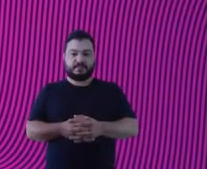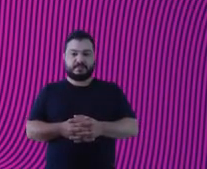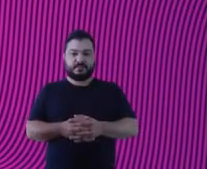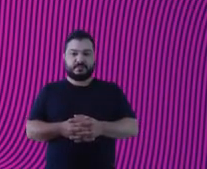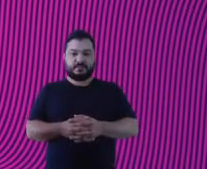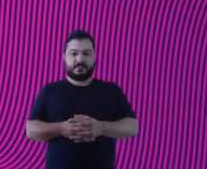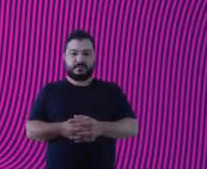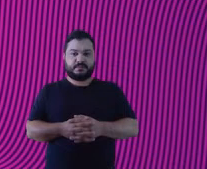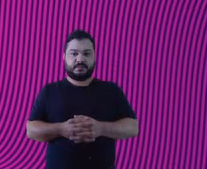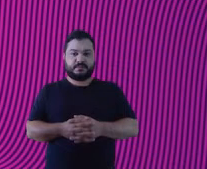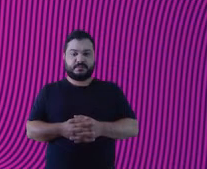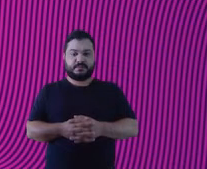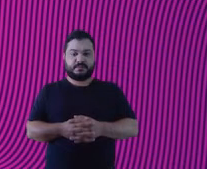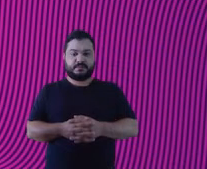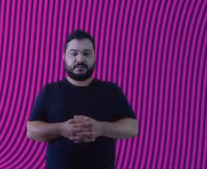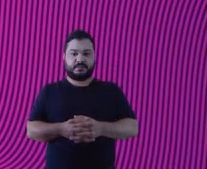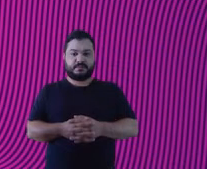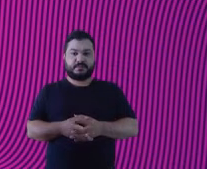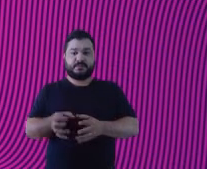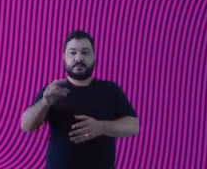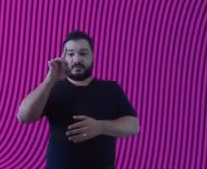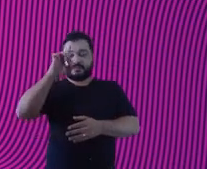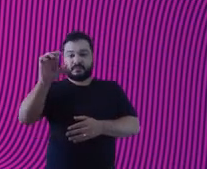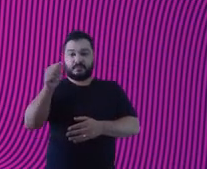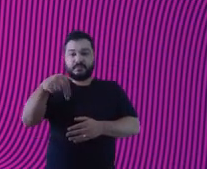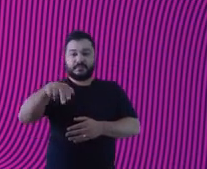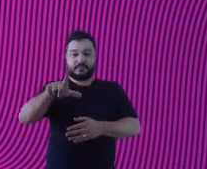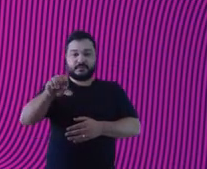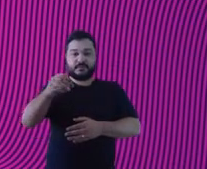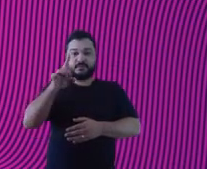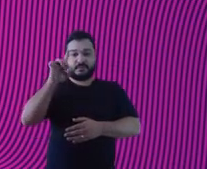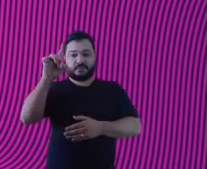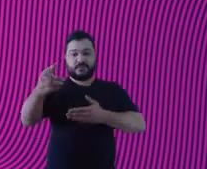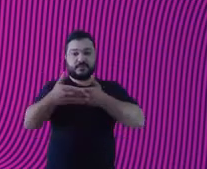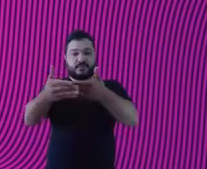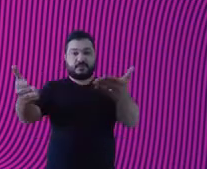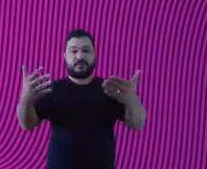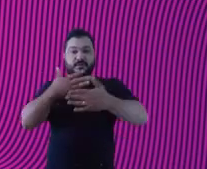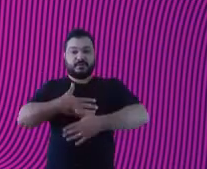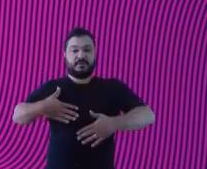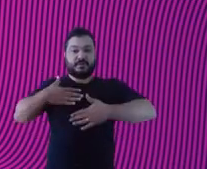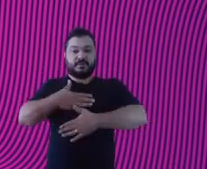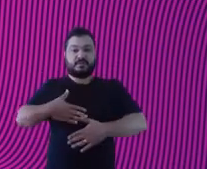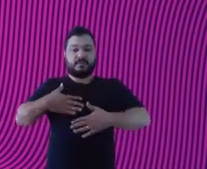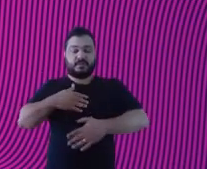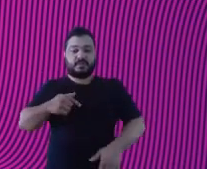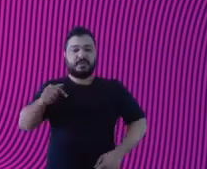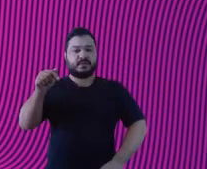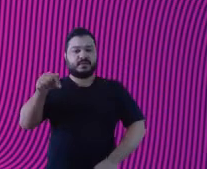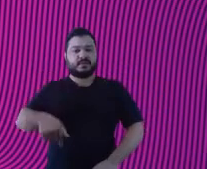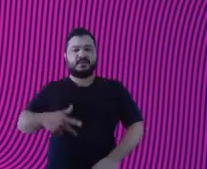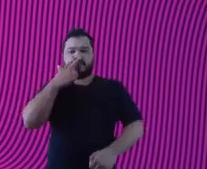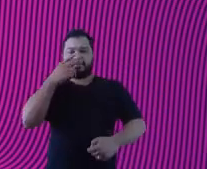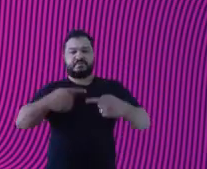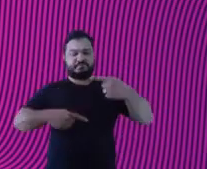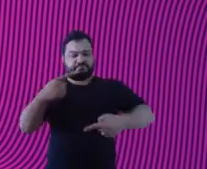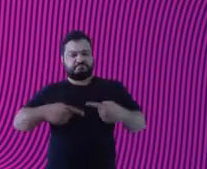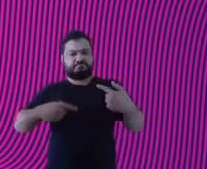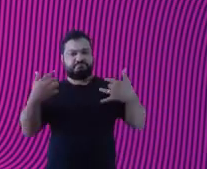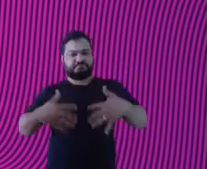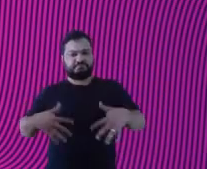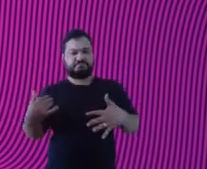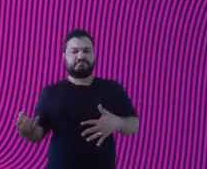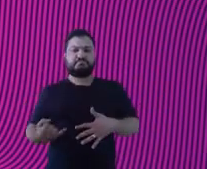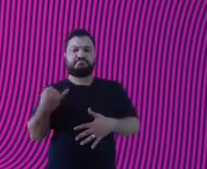Bom dia, Bom, Ângelo. Bom dia a todos que vão participar. É um prazer estar aqui. Eu acho que essa discussão vai ser bem rica, né? São